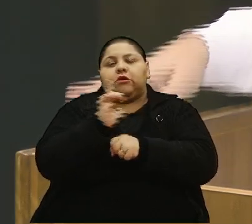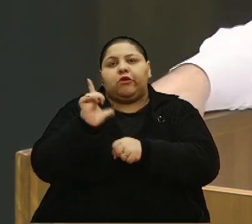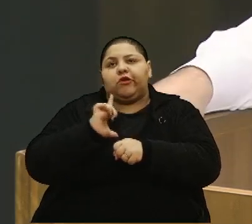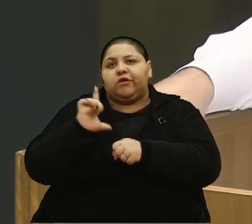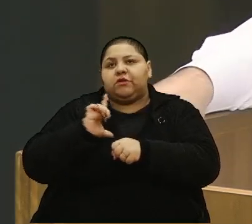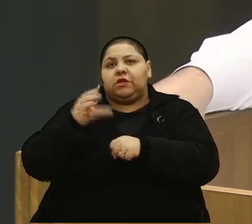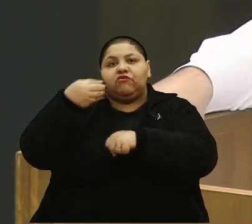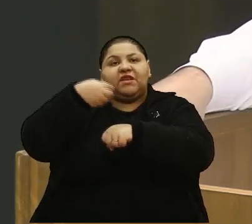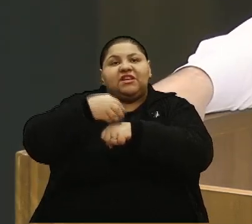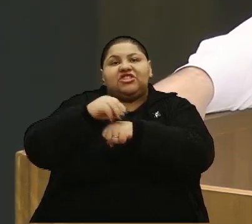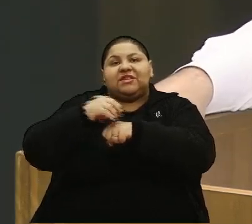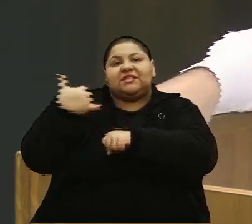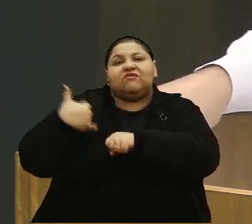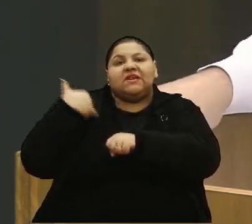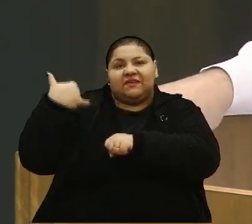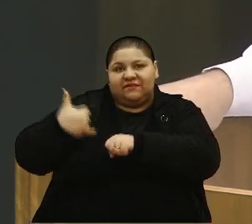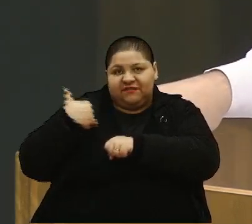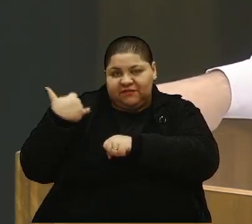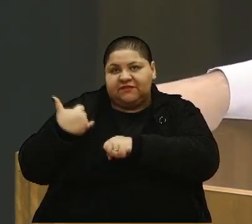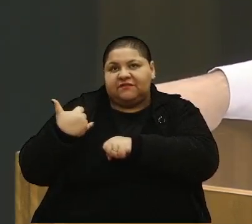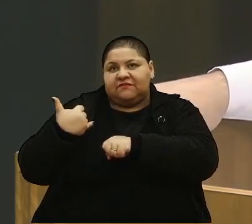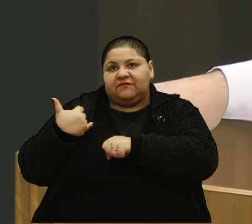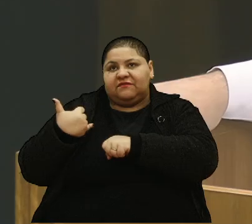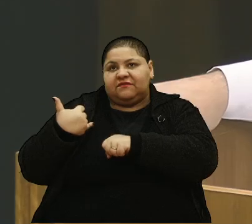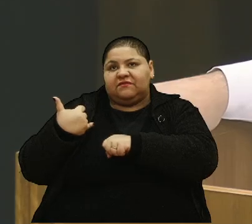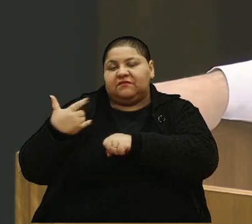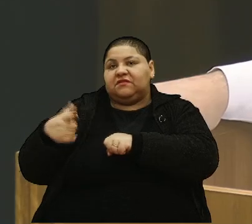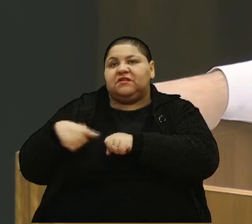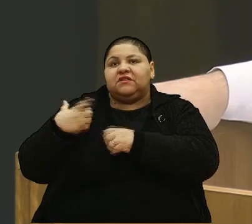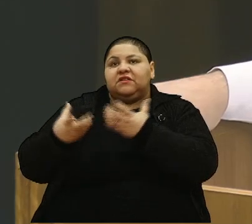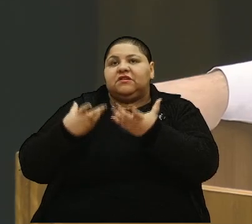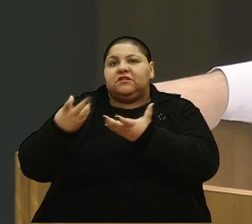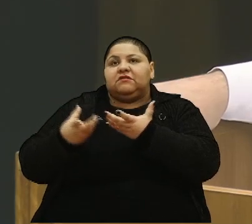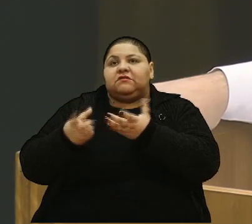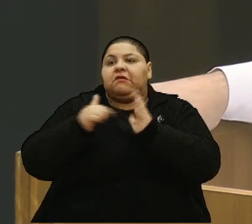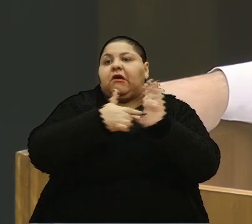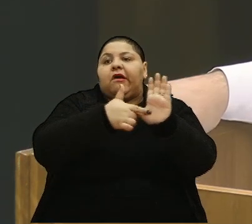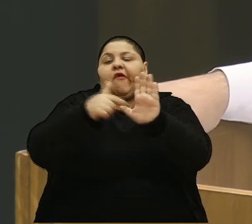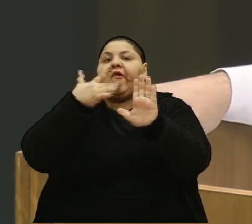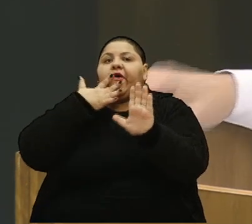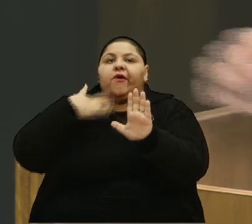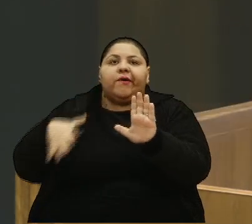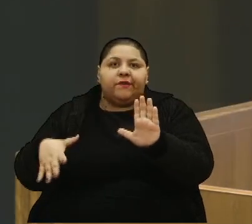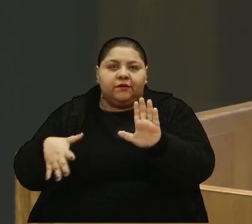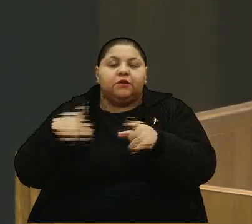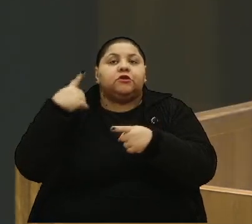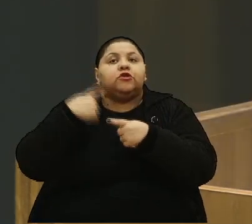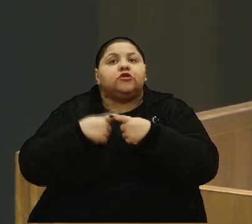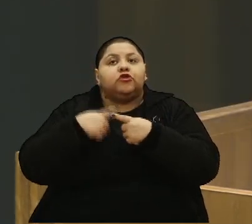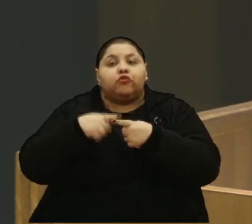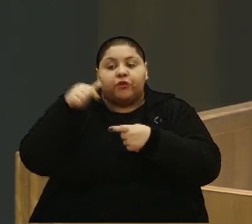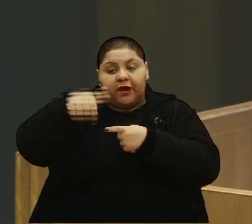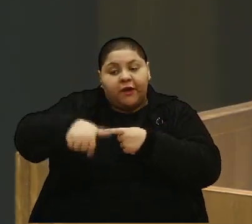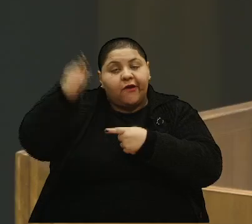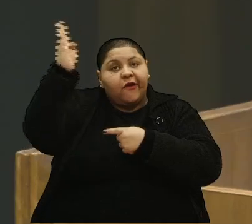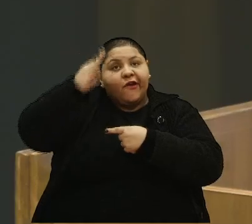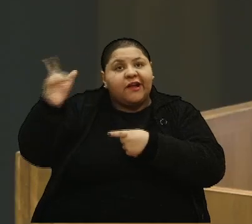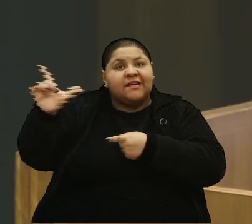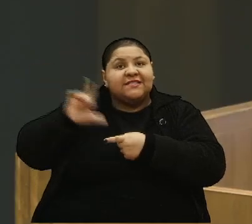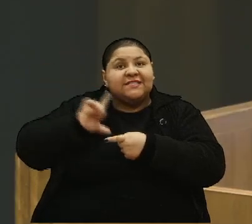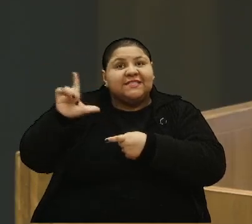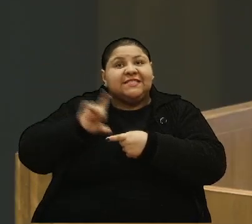indicação de quem pode assistir, sem a exposição de determinadas crianças. Por que no Brasil nós temos